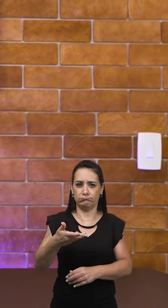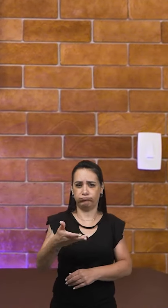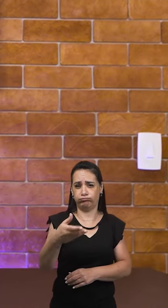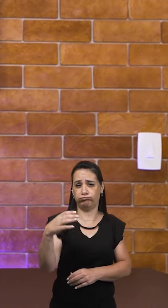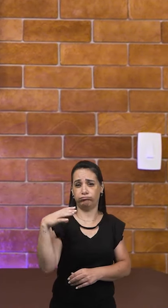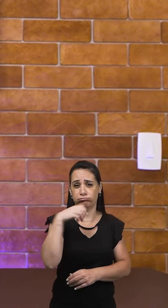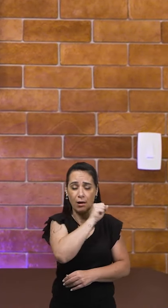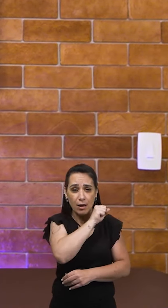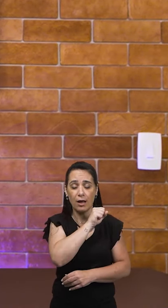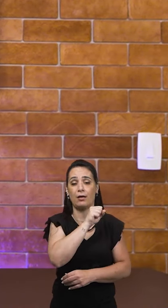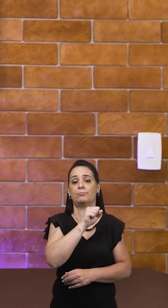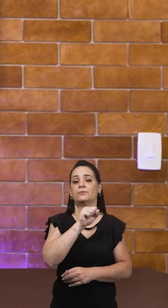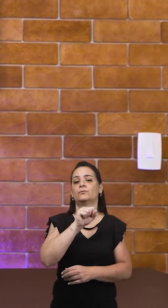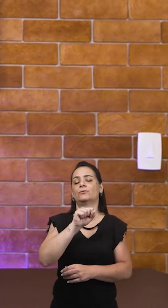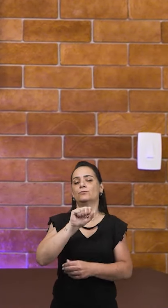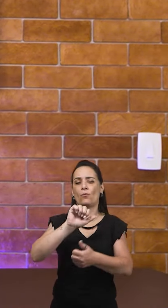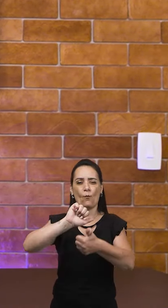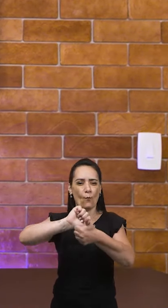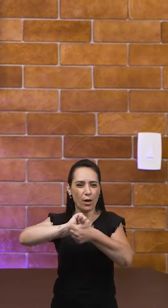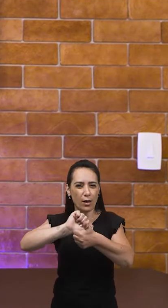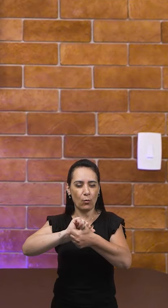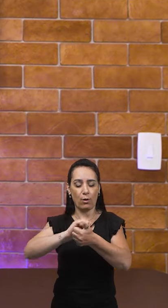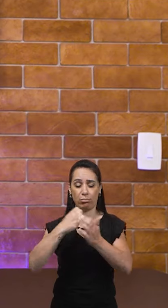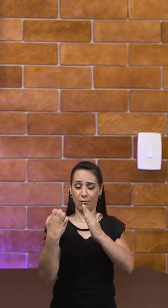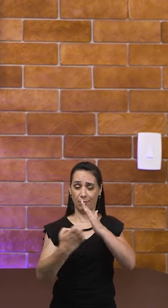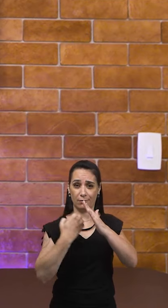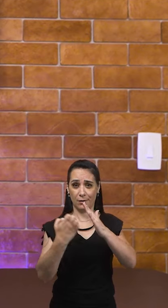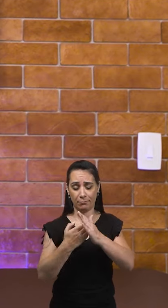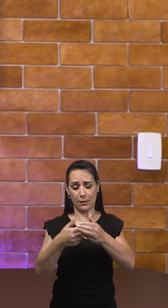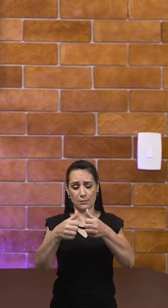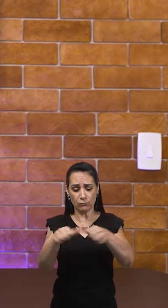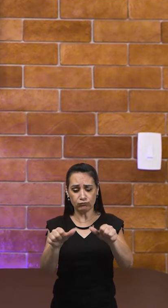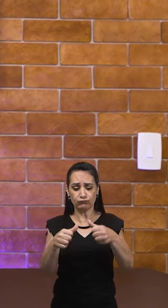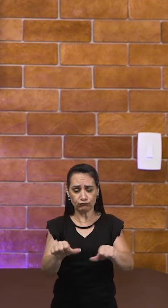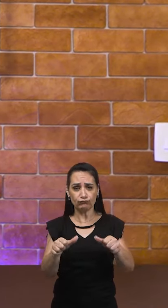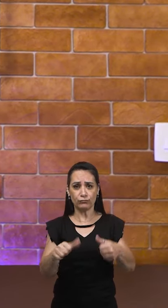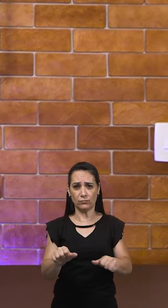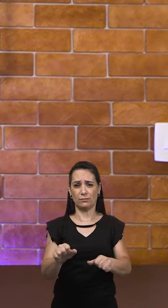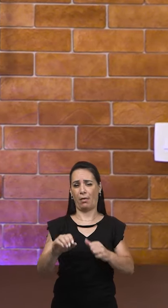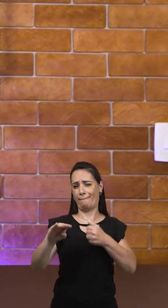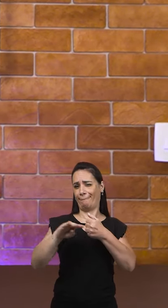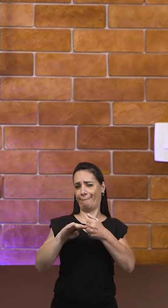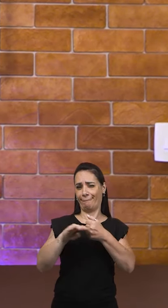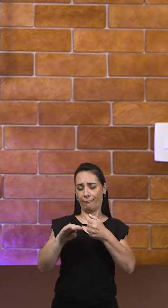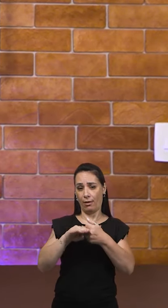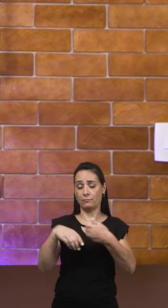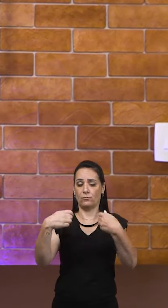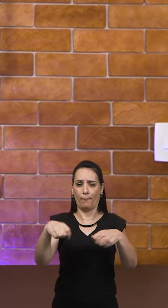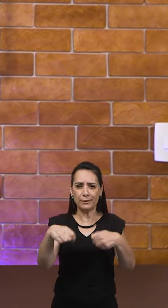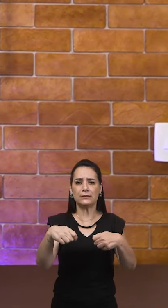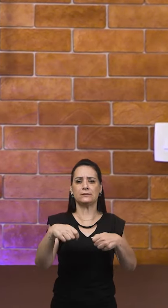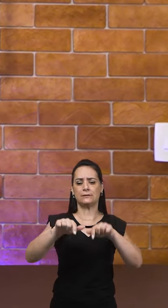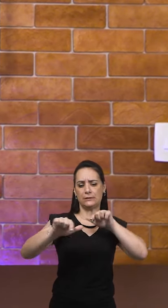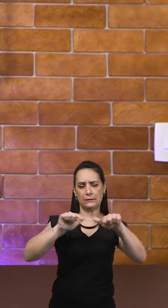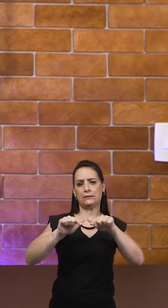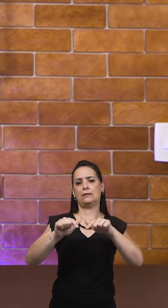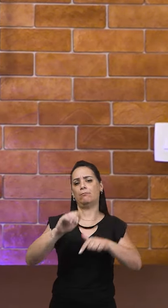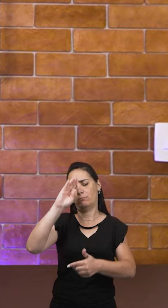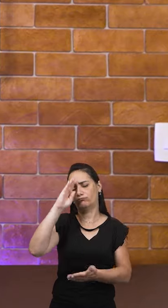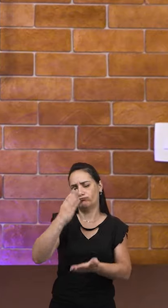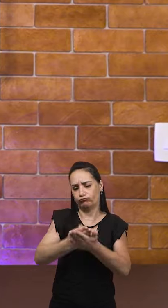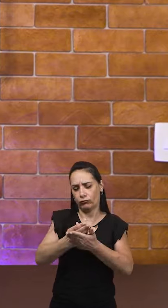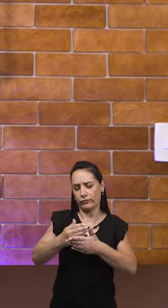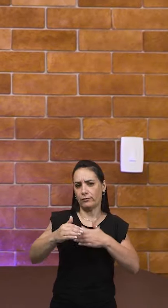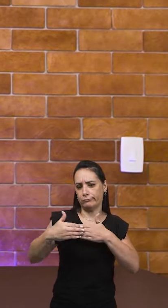alta velocidade e resolução feita para empresas de impressão de médio volume e que precisam de uma operação confiável